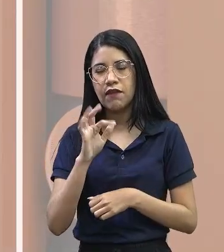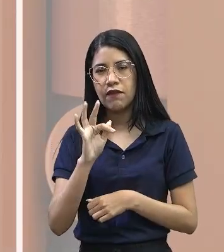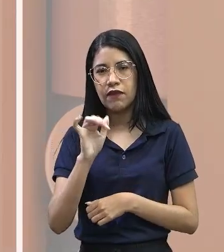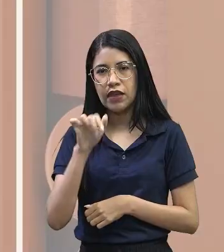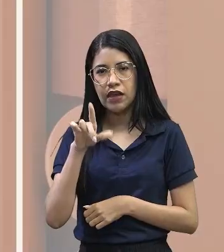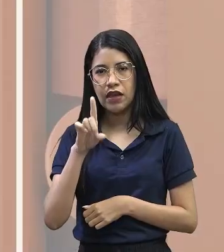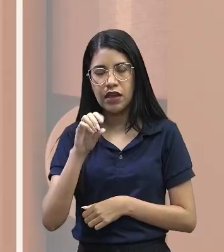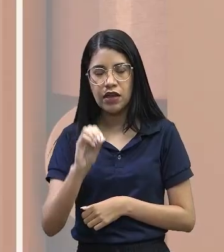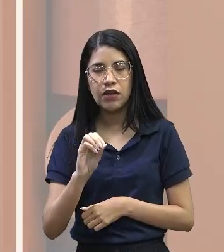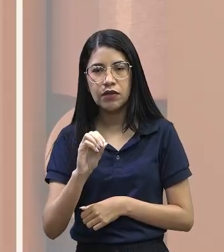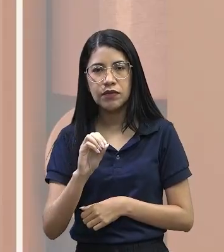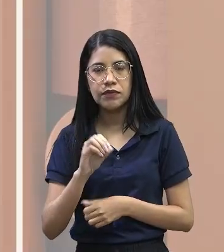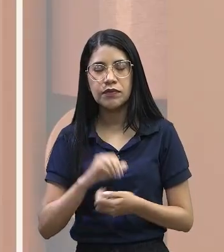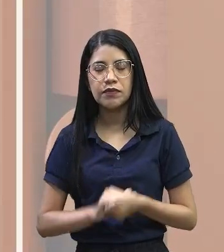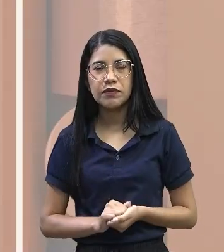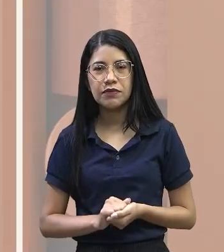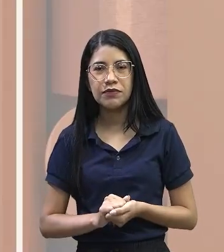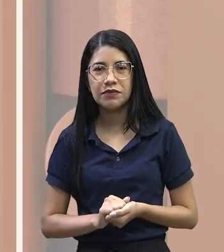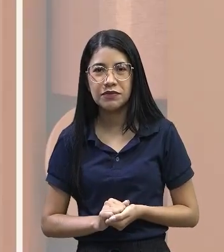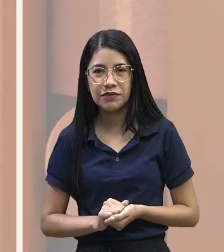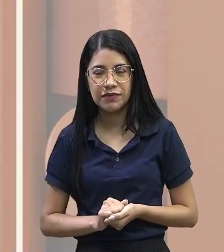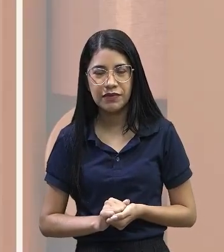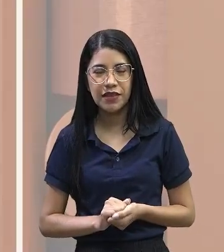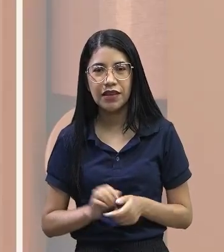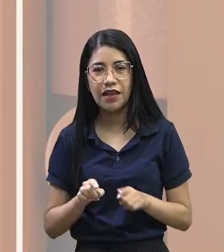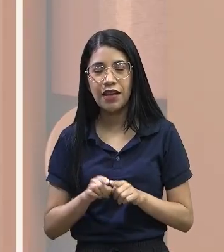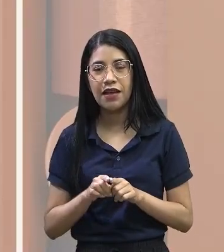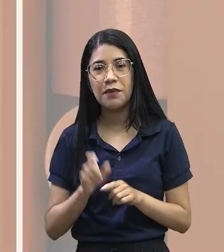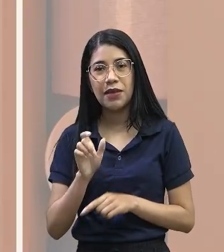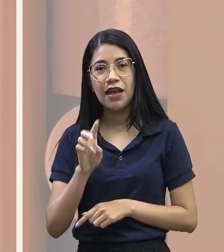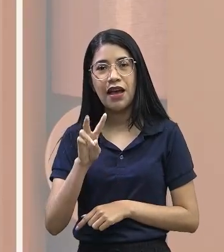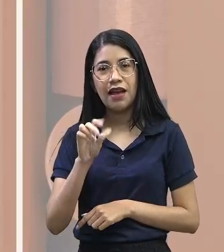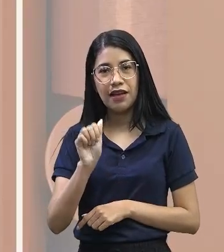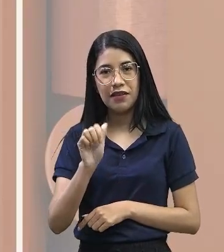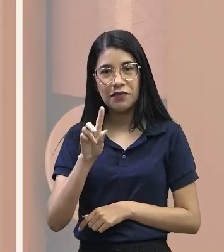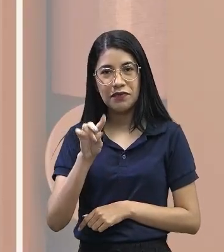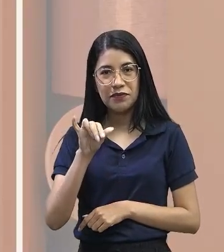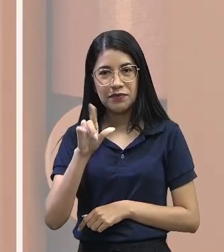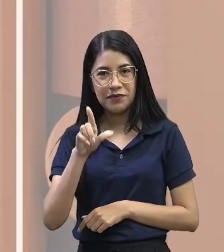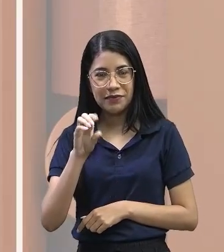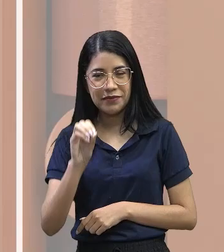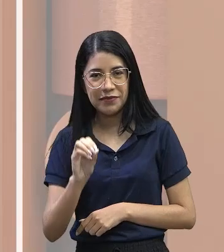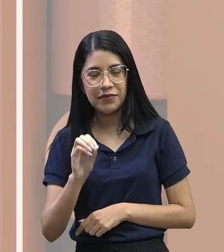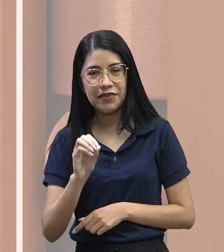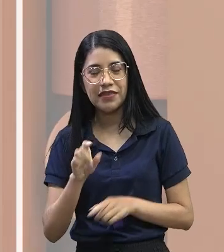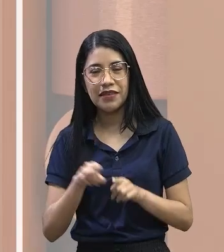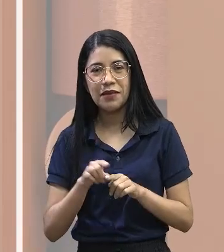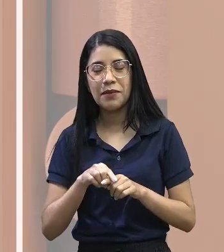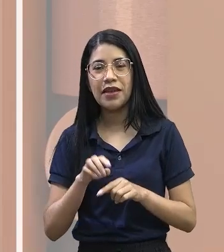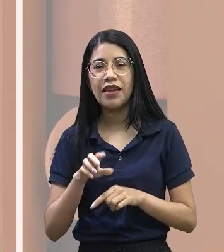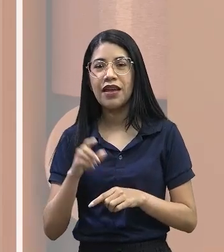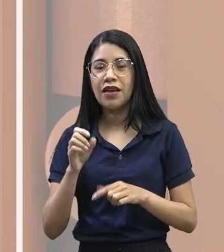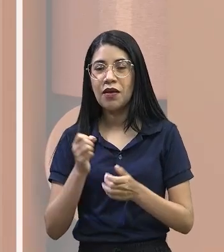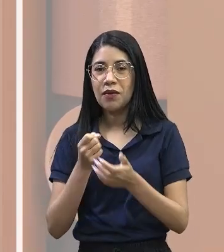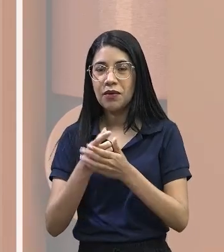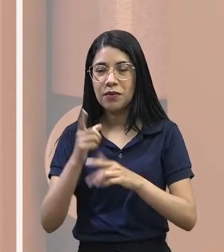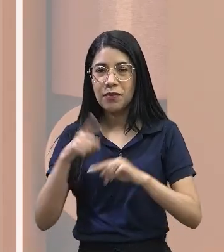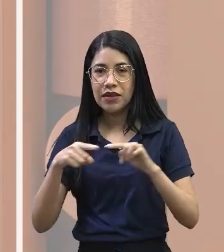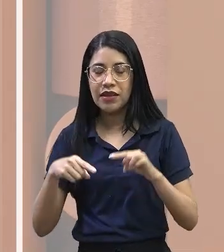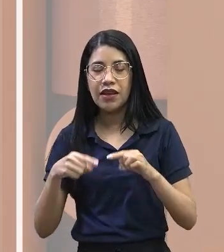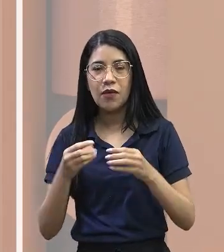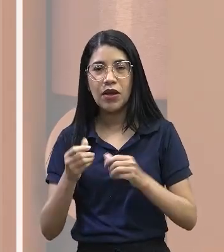de aviado, ou aviamento, que você basicamente pega uma mercadoria em troca de outra